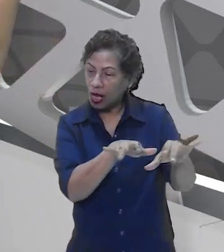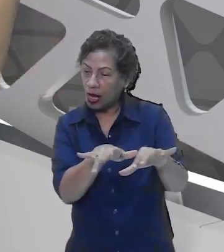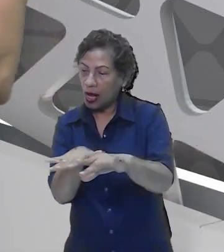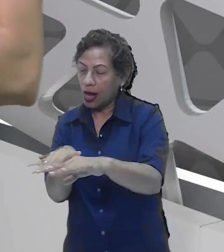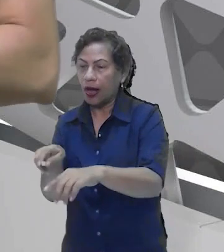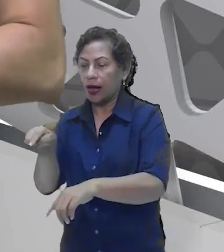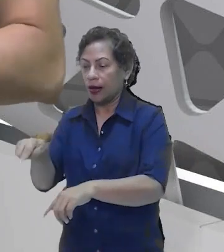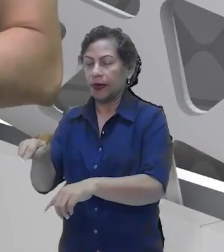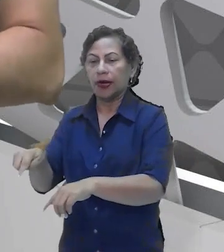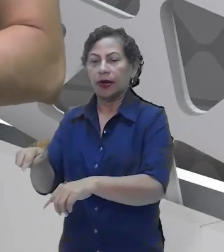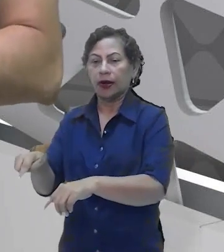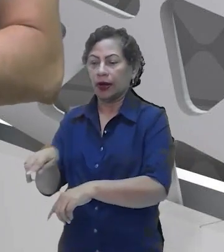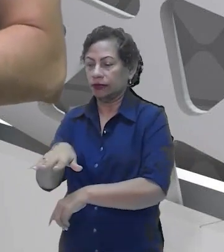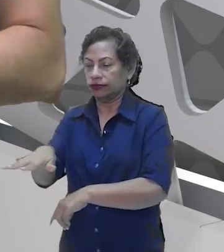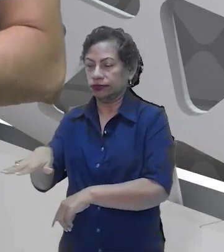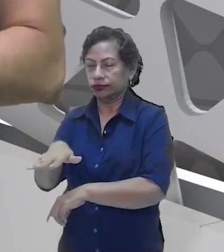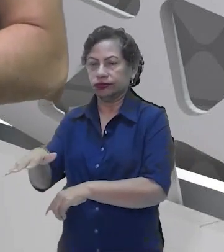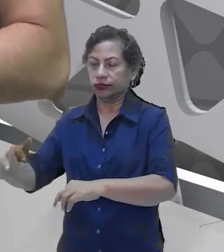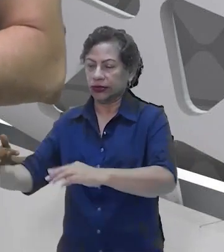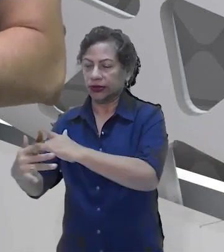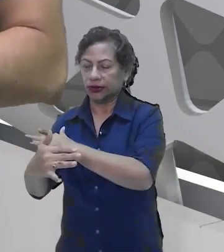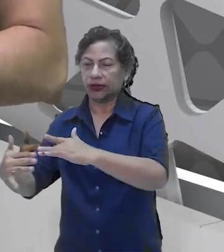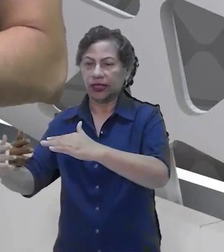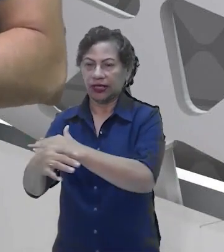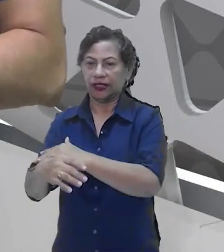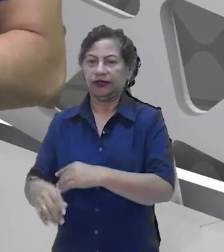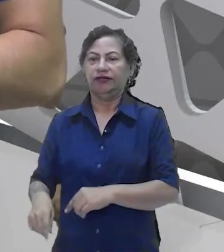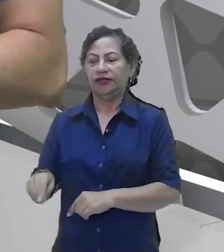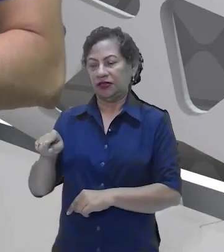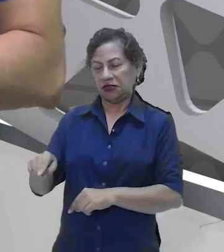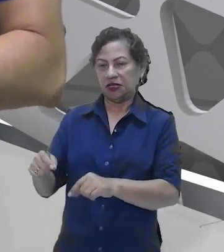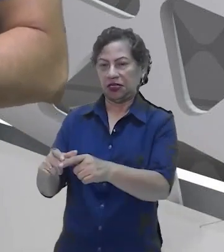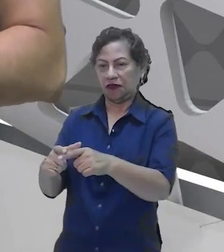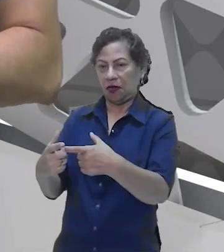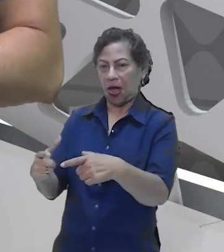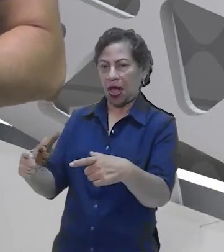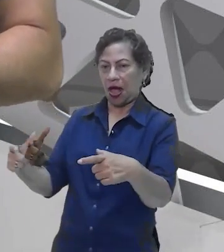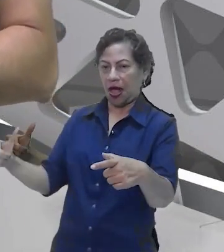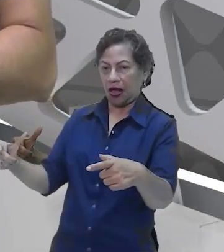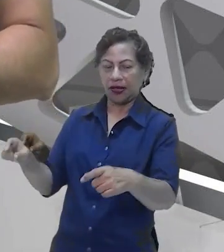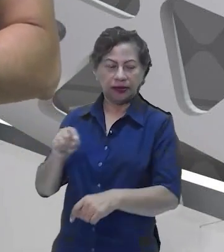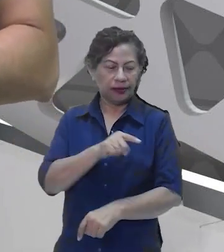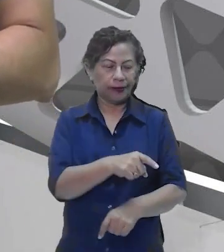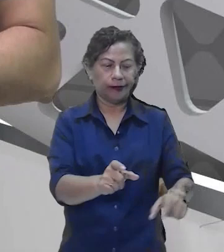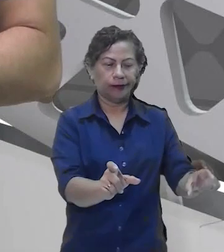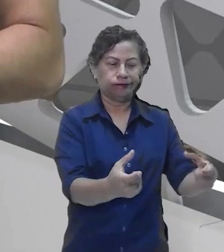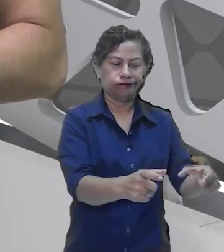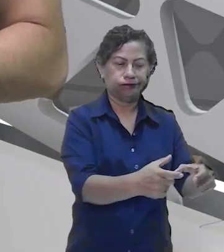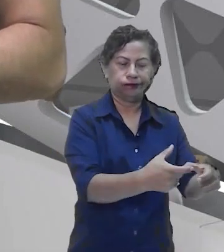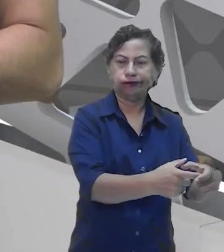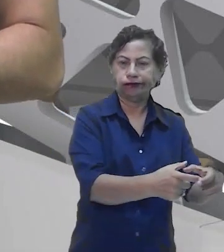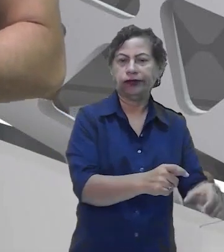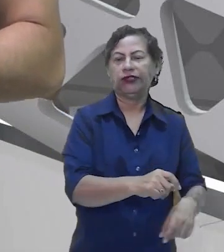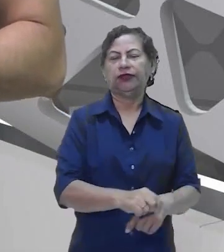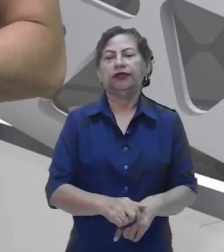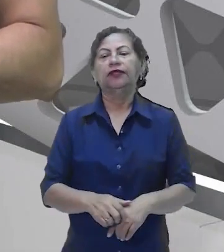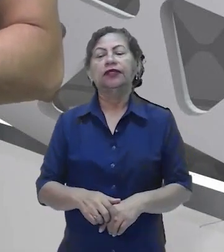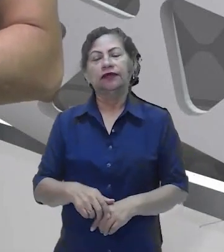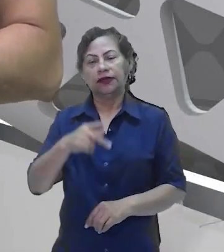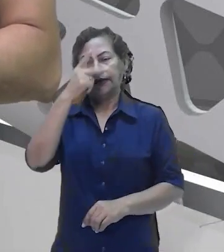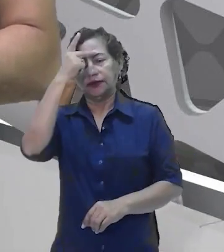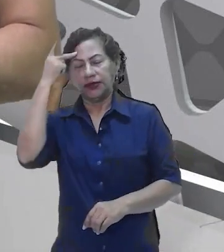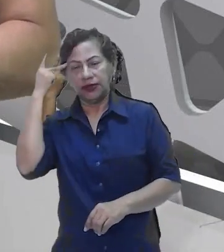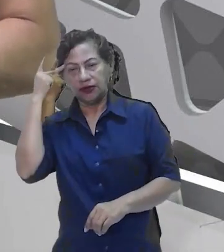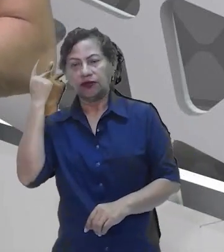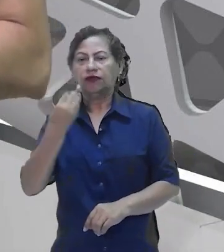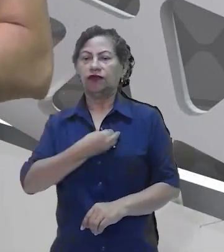que vai provocar esse aumento nas taxas de urbanização, no quantitativo de pessoas, de brasileiros que vão viver